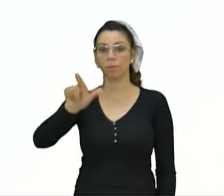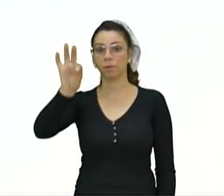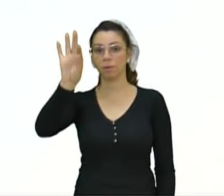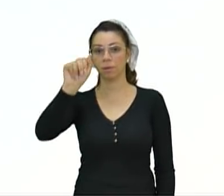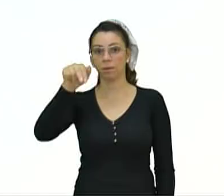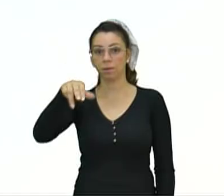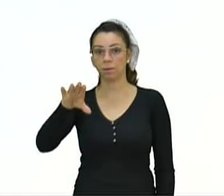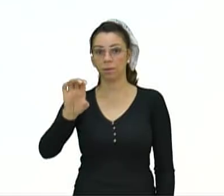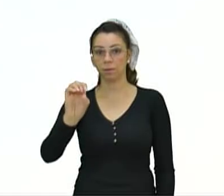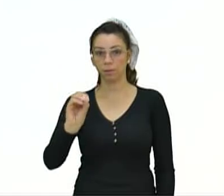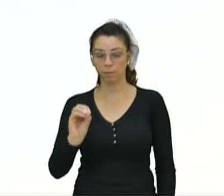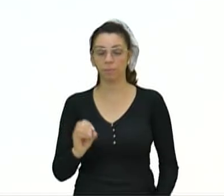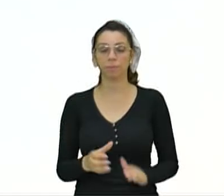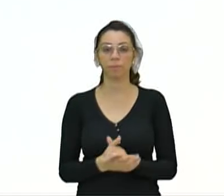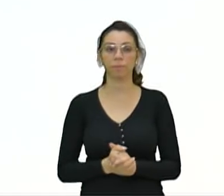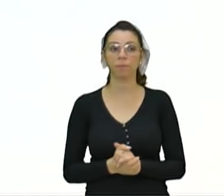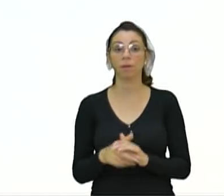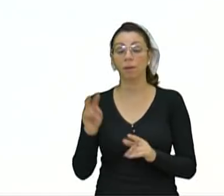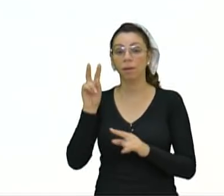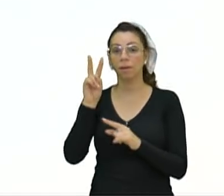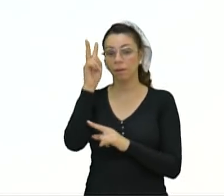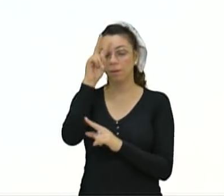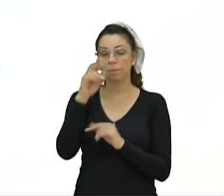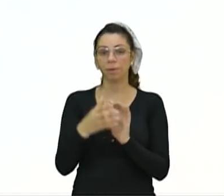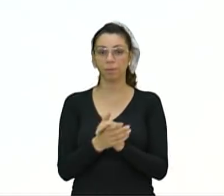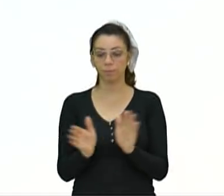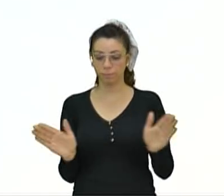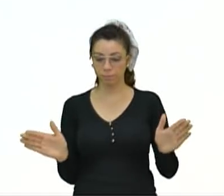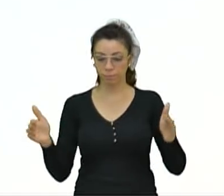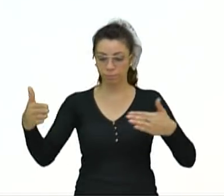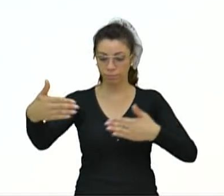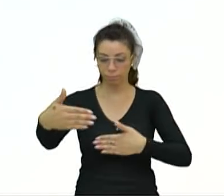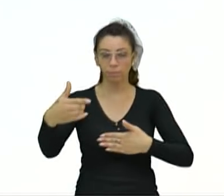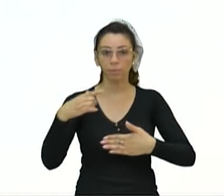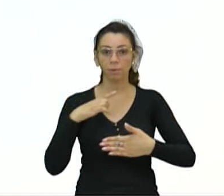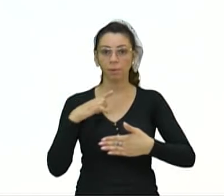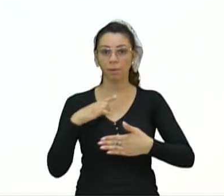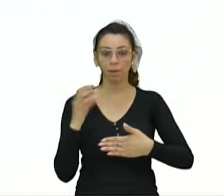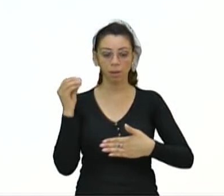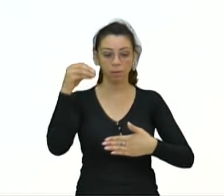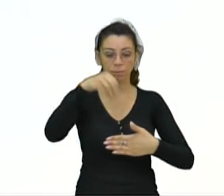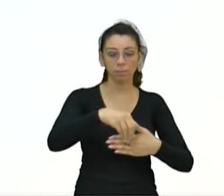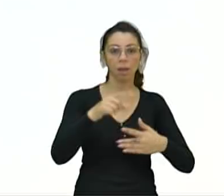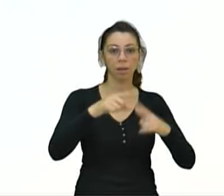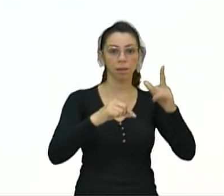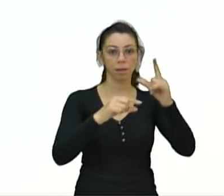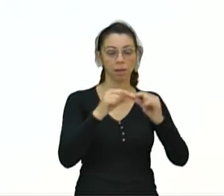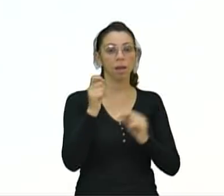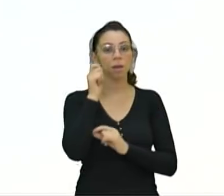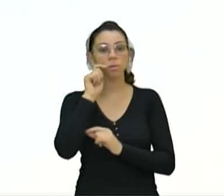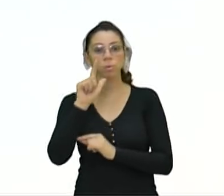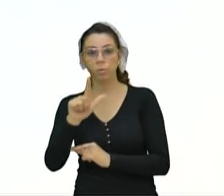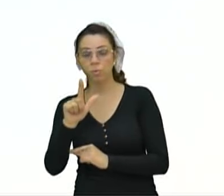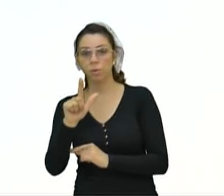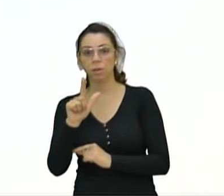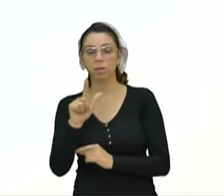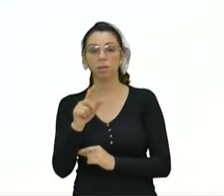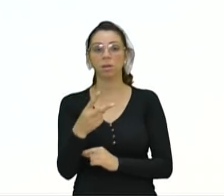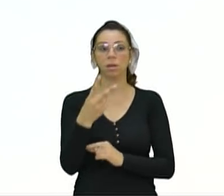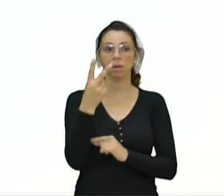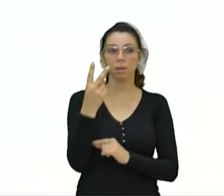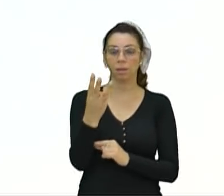da atividade, uma urna contém 3 estrelas azuis e 2 amarelas. Tainá retirou 2